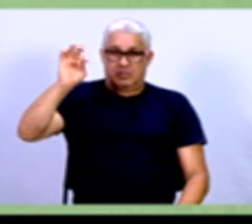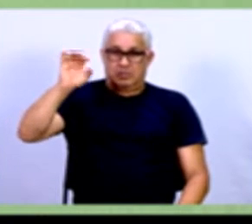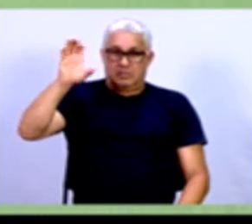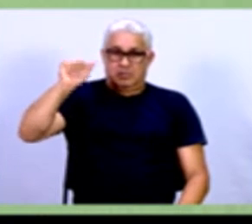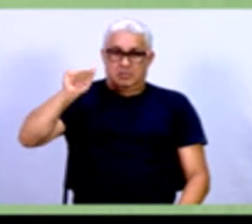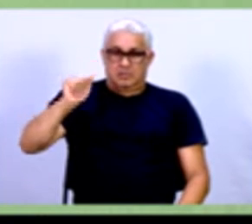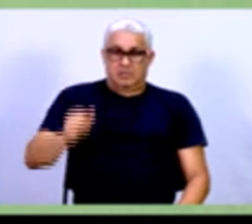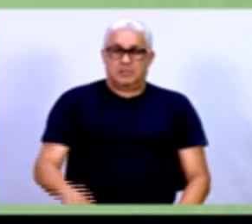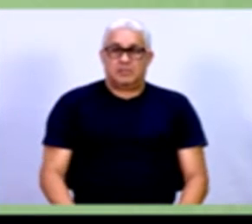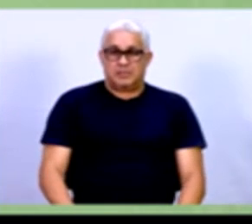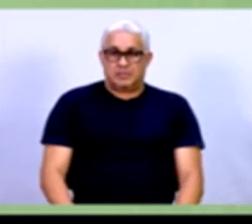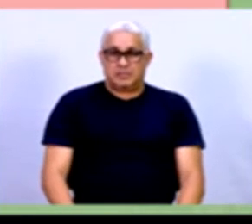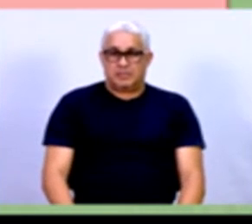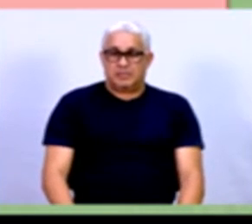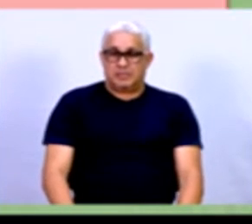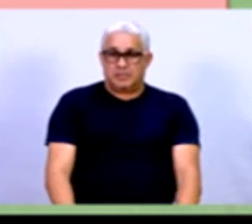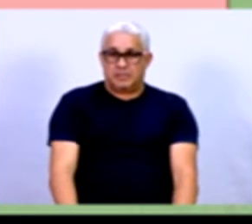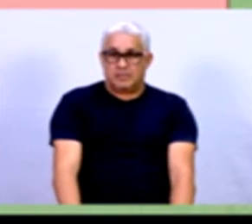probabilística sistemática.